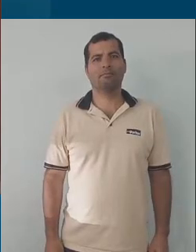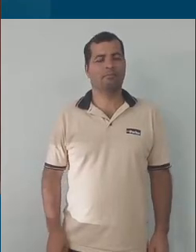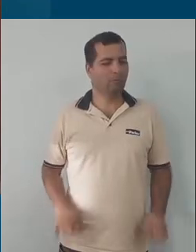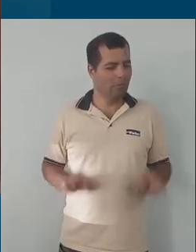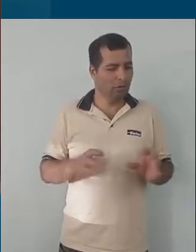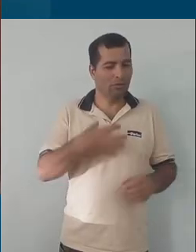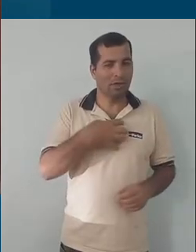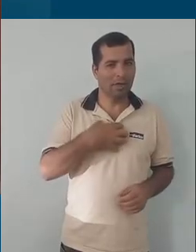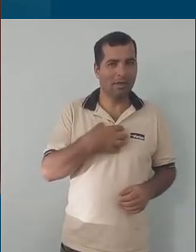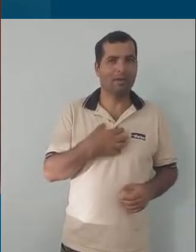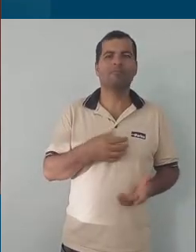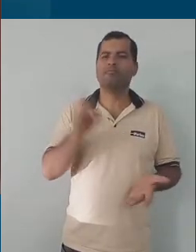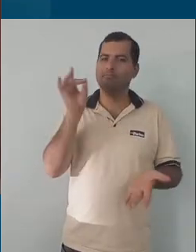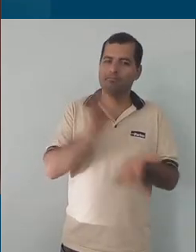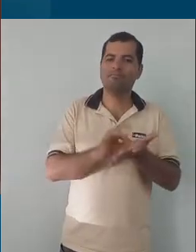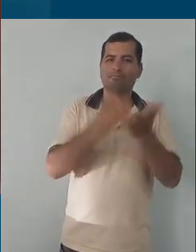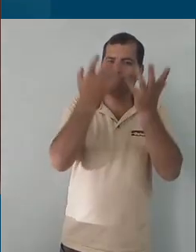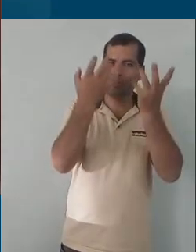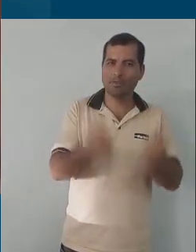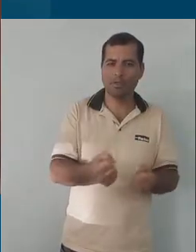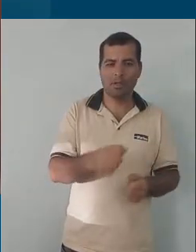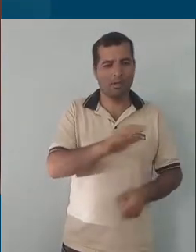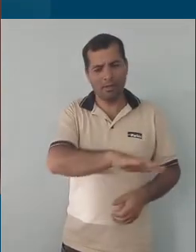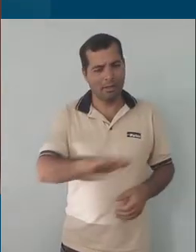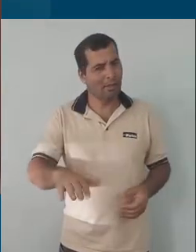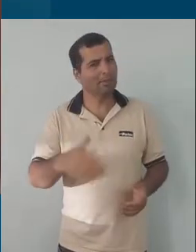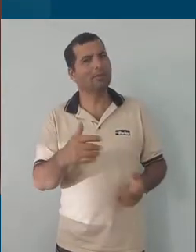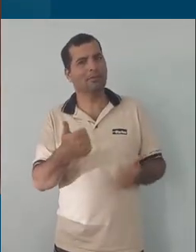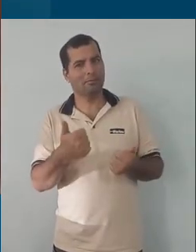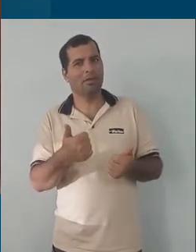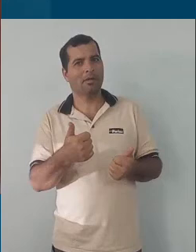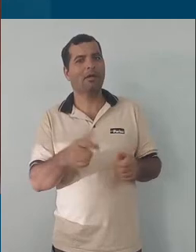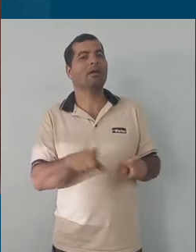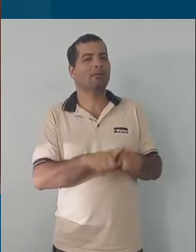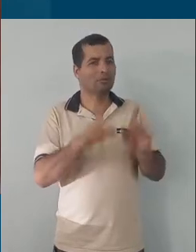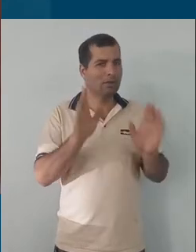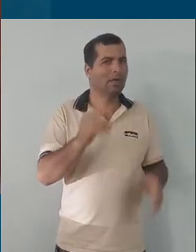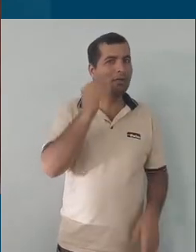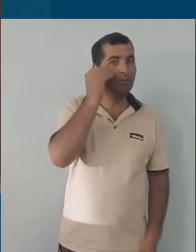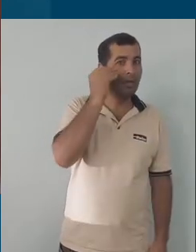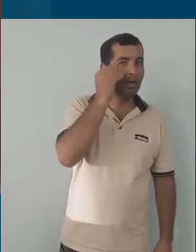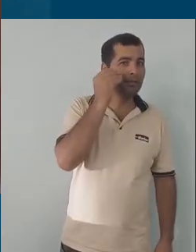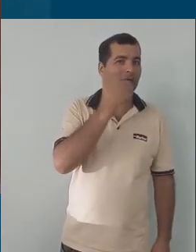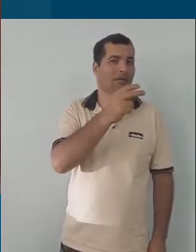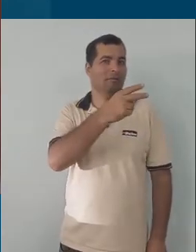adotam isso. Não são só as crianças, né? Eu estou acompanhando uma experiência no ensino médio,